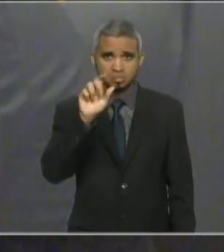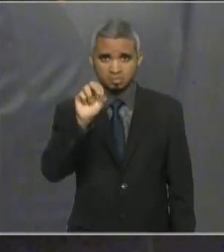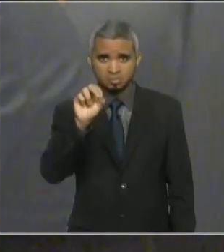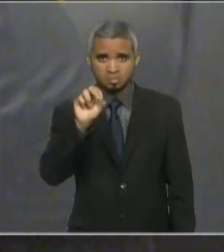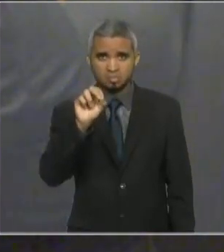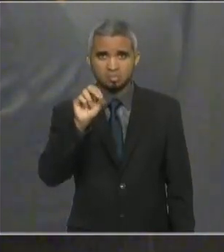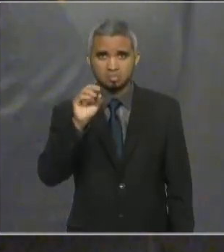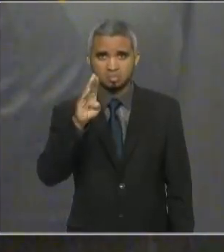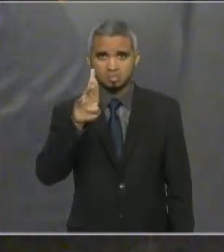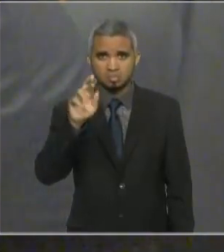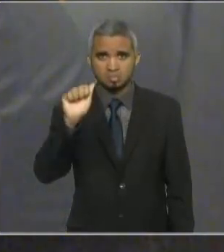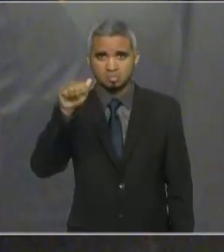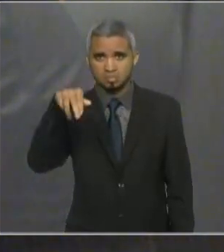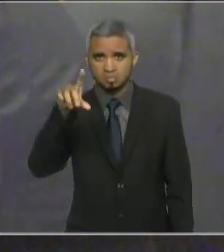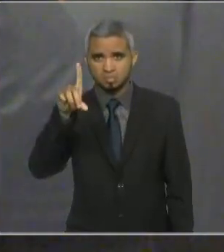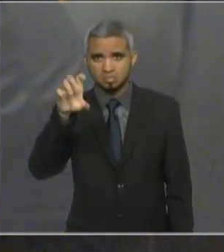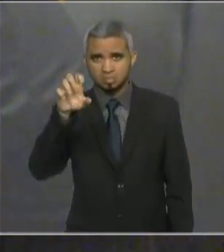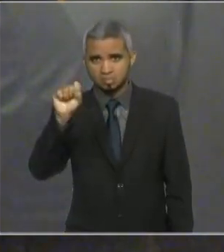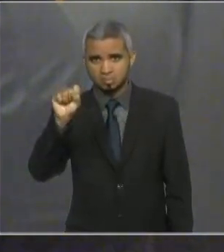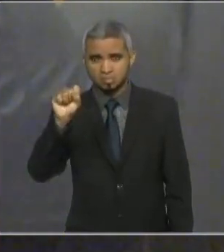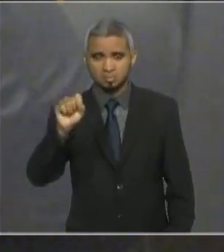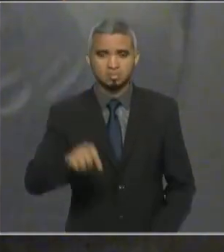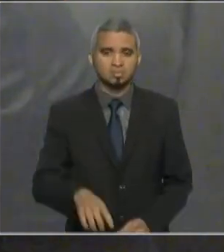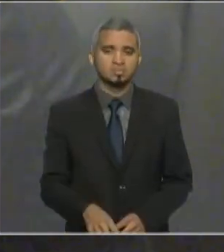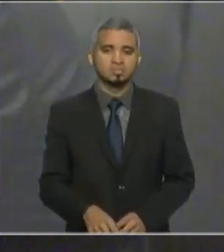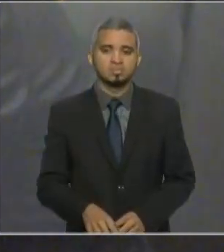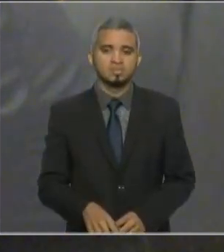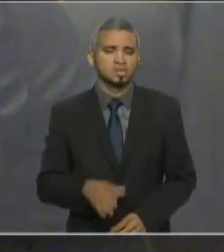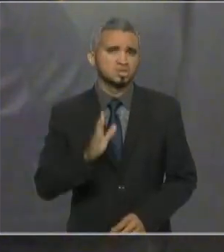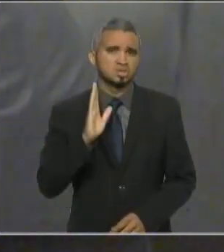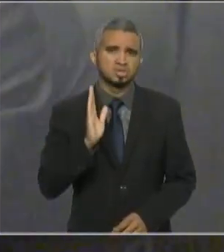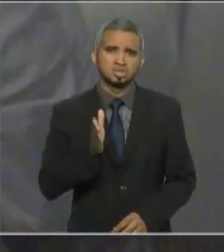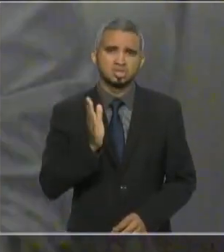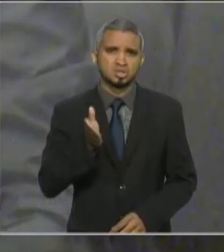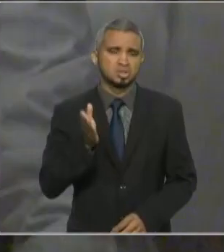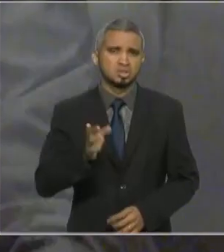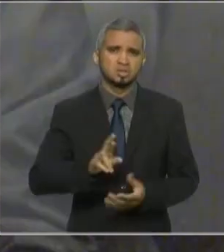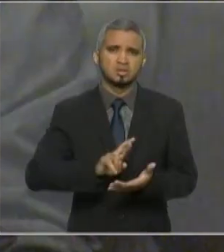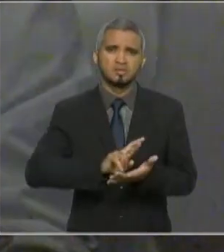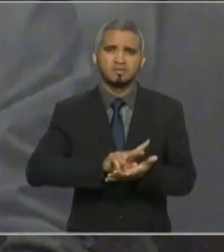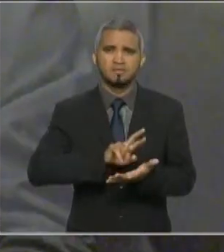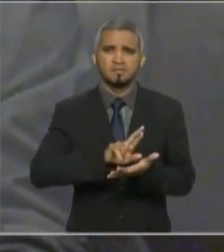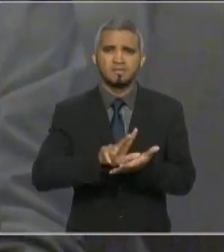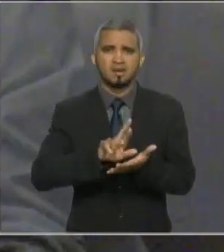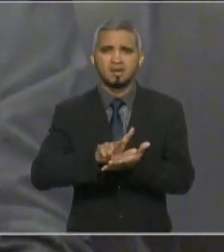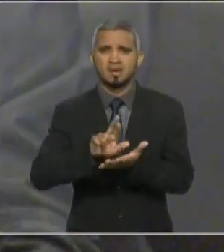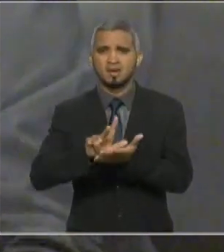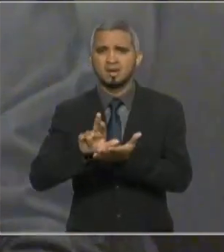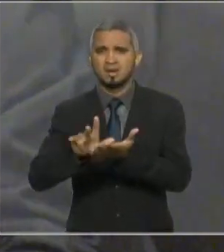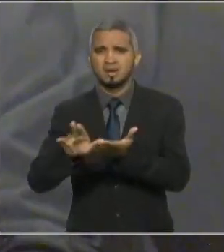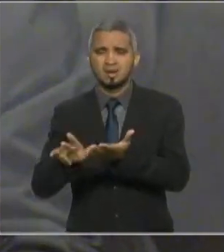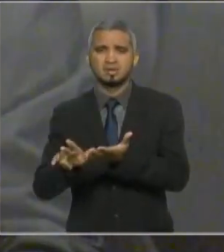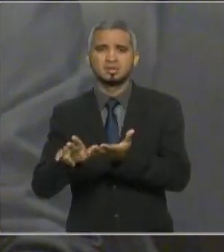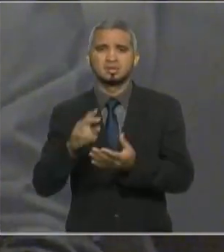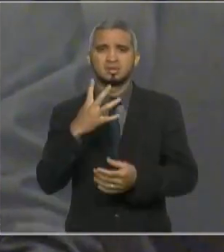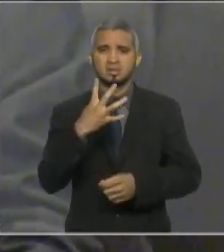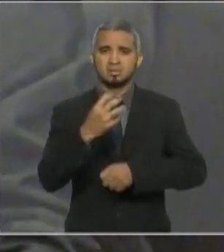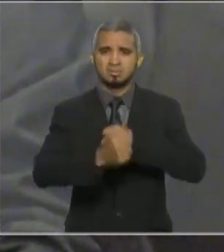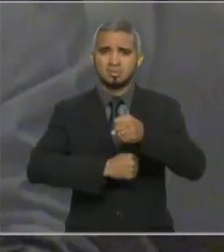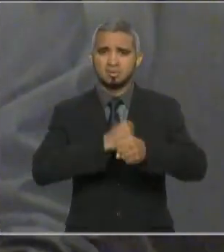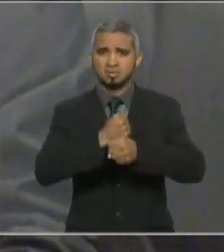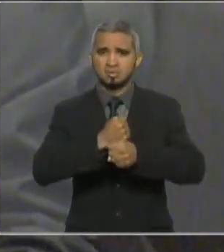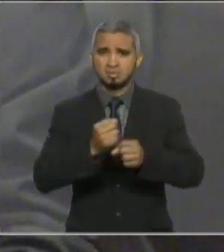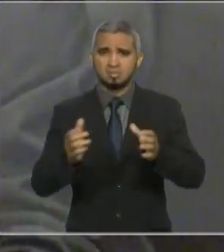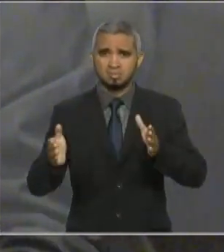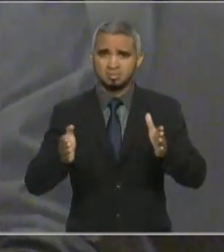Até porque, por diversas vezes, durante esse período, desses 4 anos, deputado, a